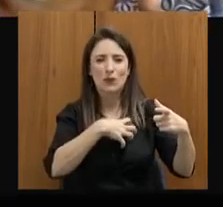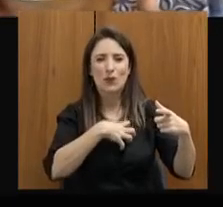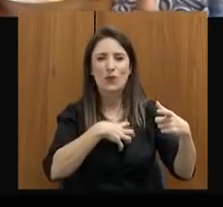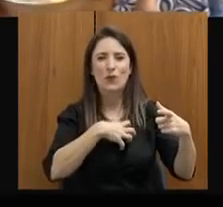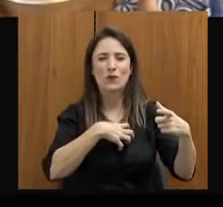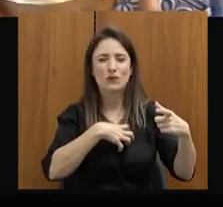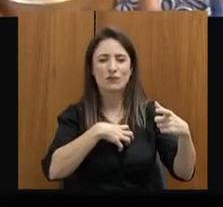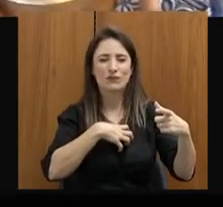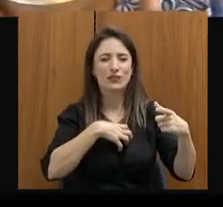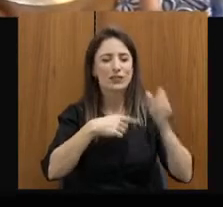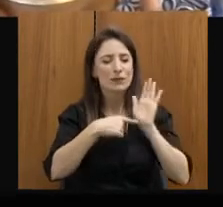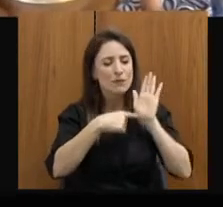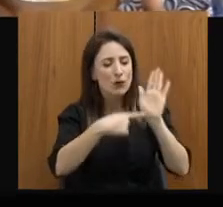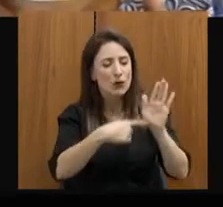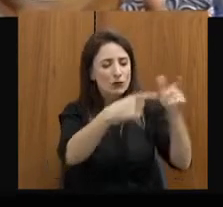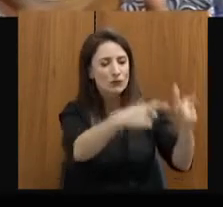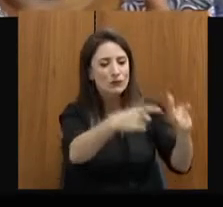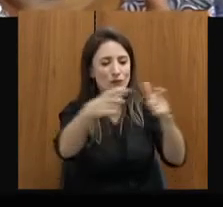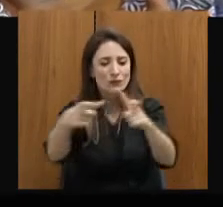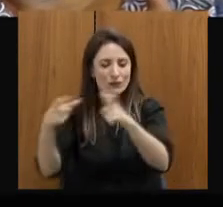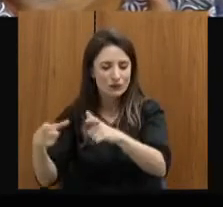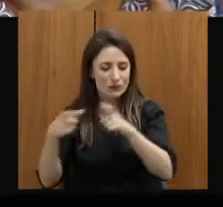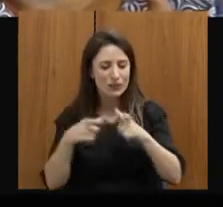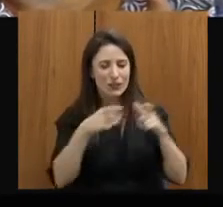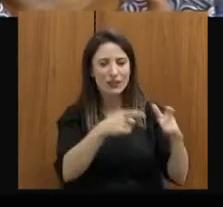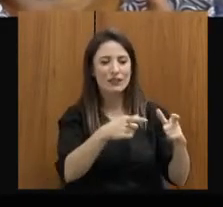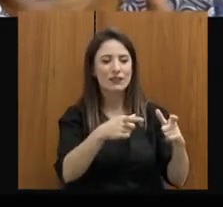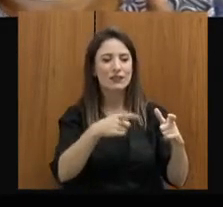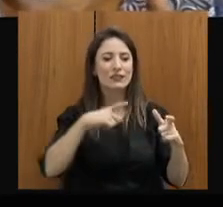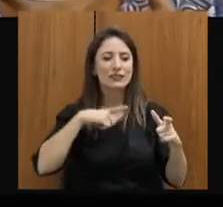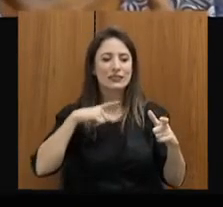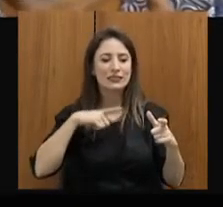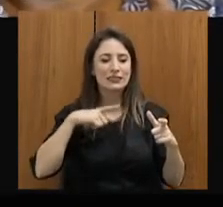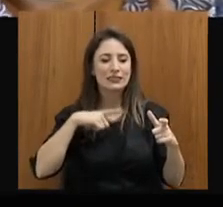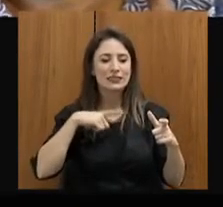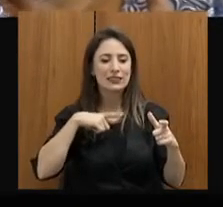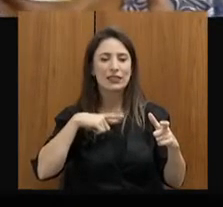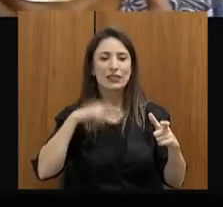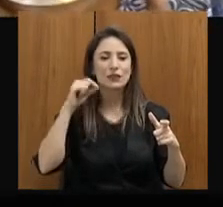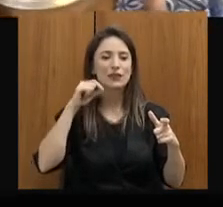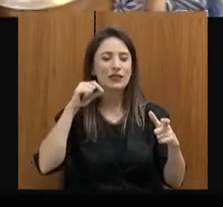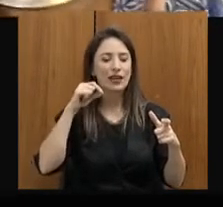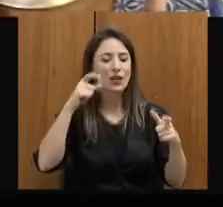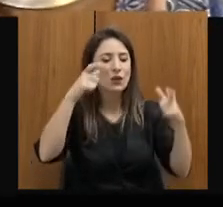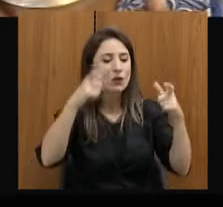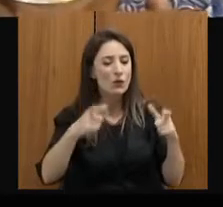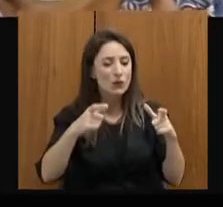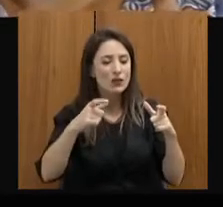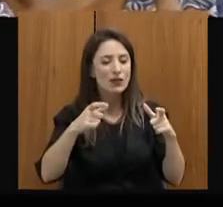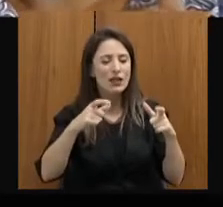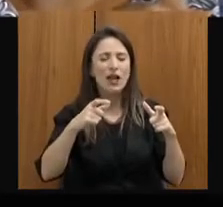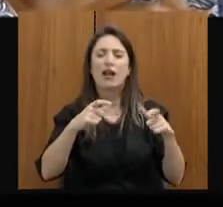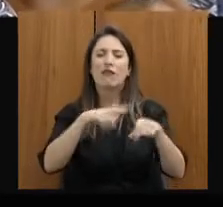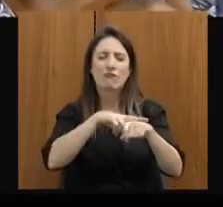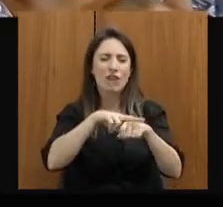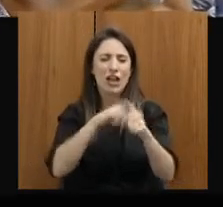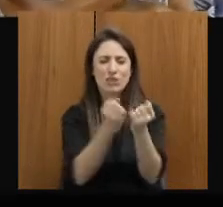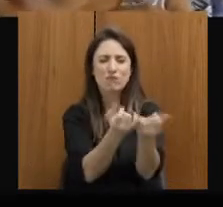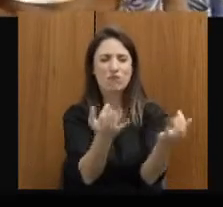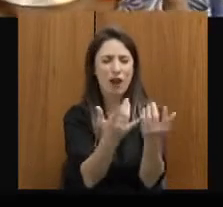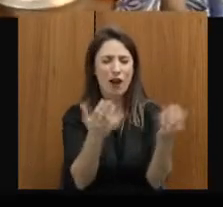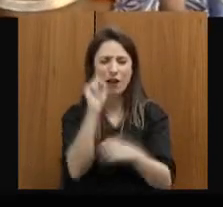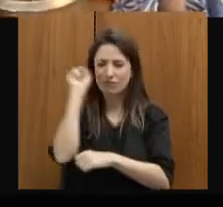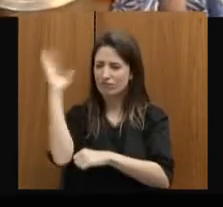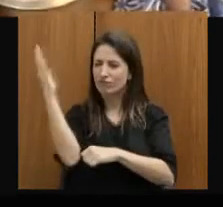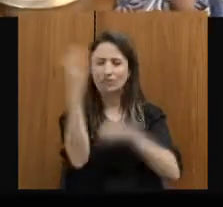grandes Bom dia que tem desde que tem preservação ambiental e esses grandes